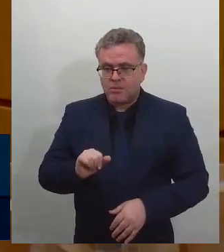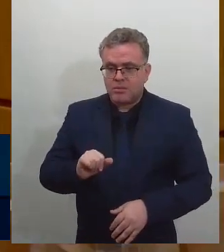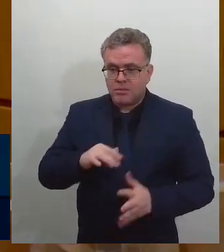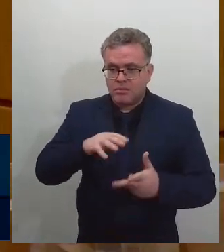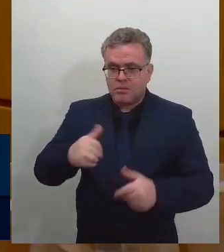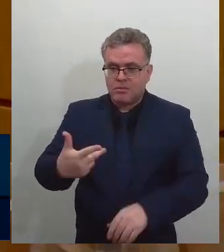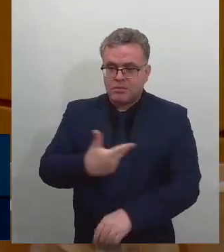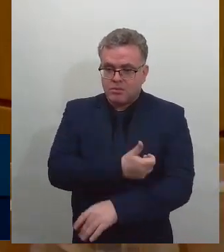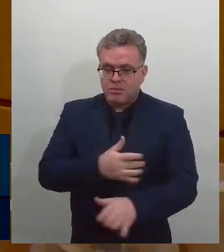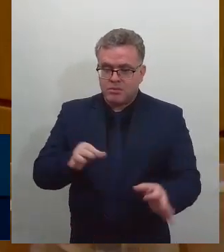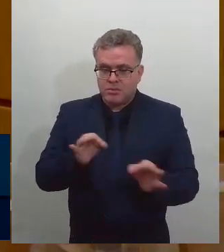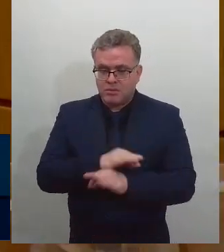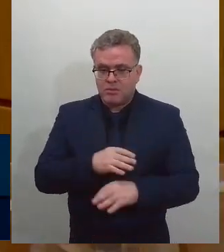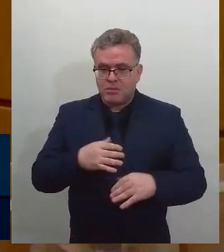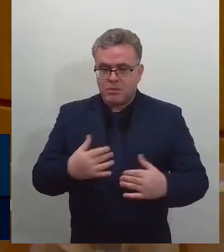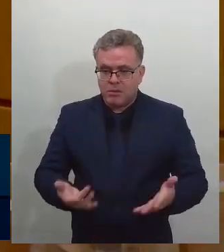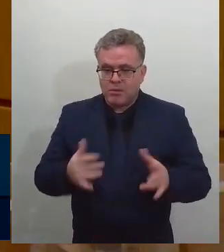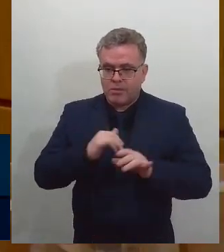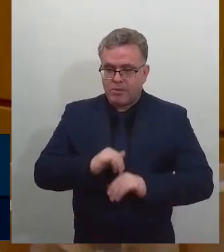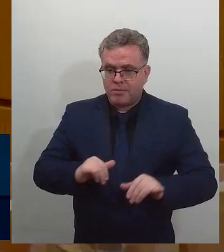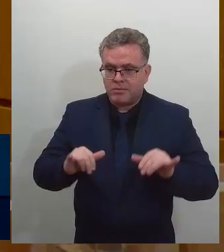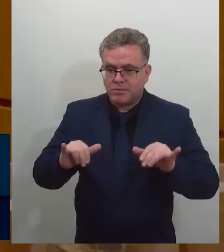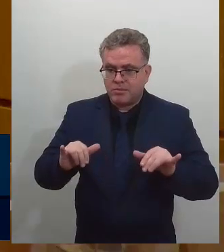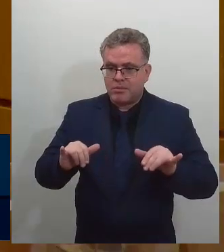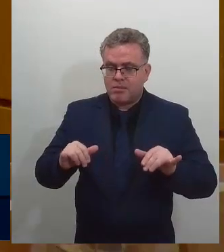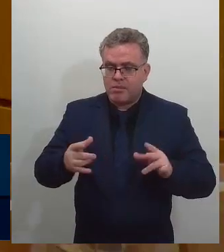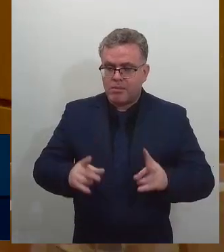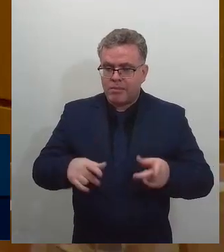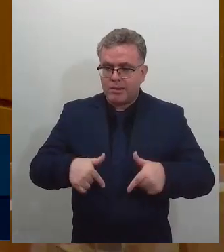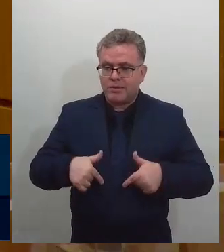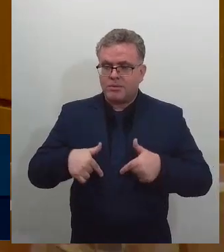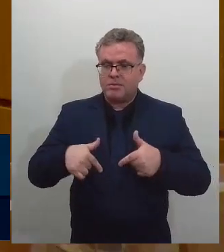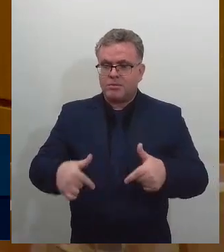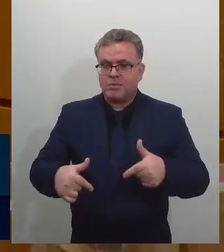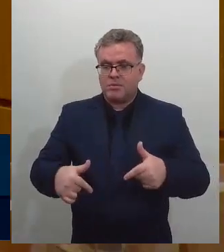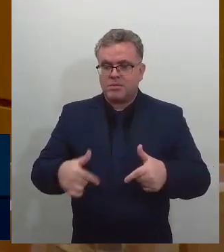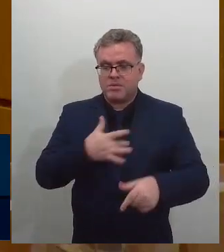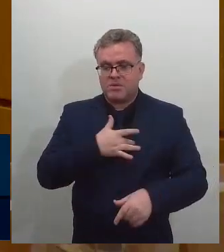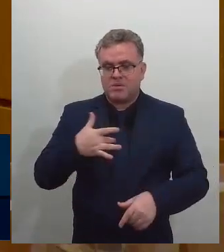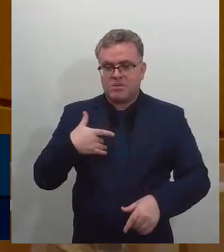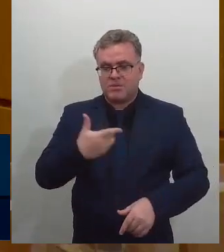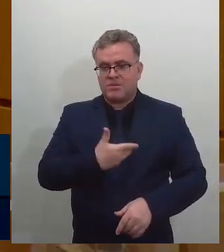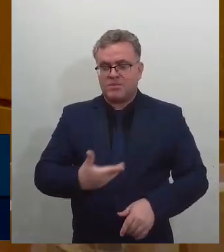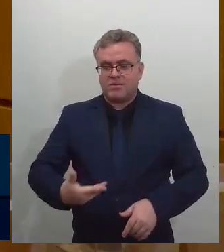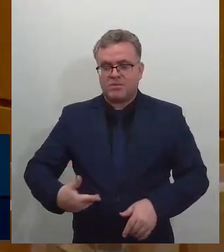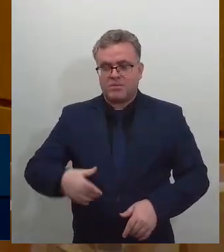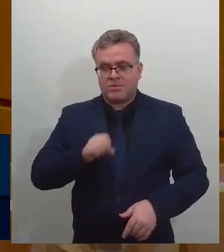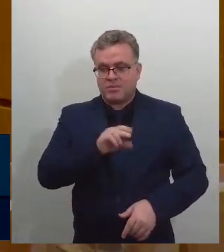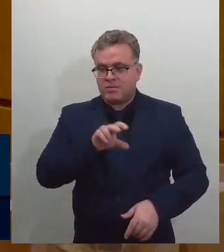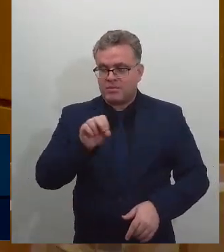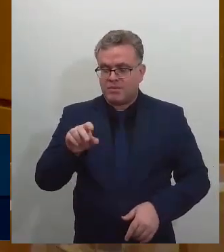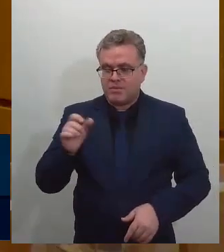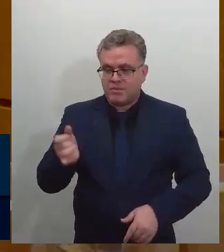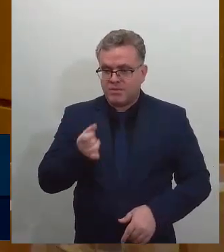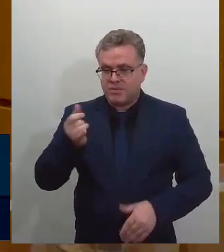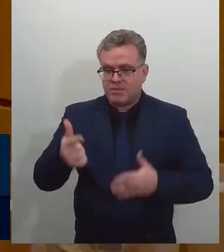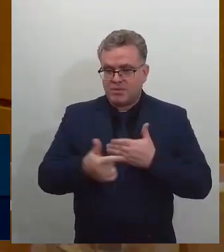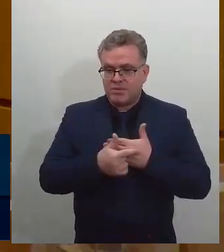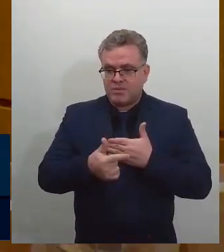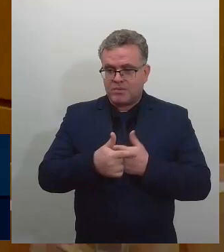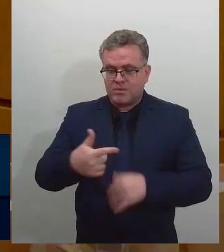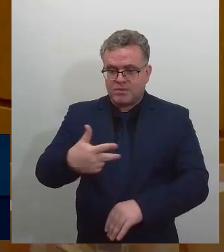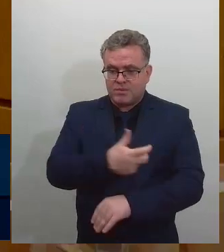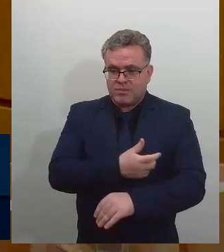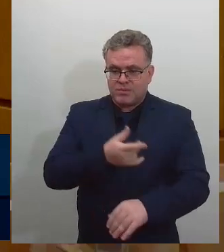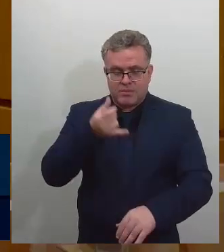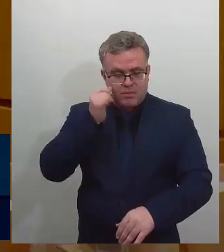Como médica e defensora da saúde pública, compreendo profundamente o papel essencial que as vacinas desempenham na prevenção de doenças e